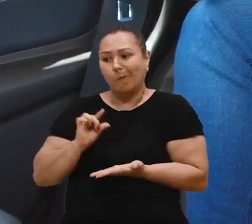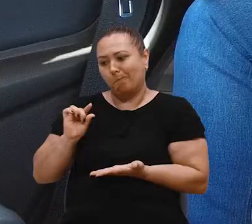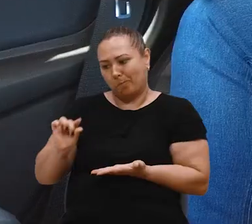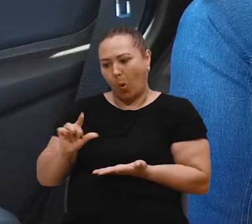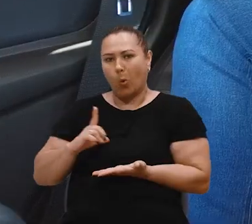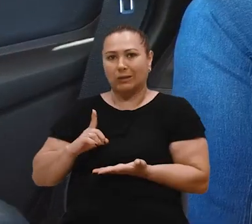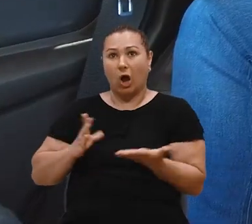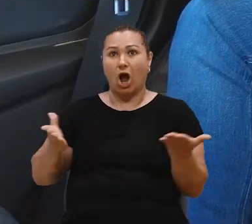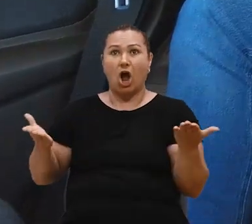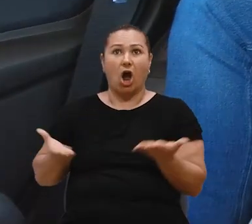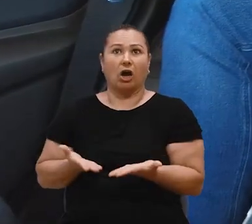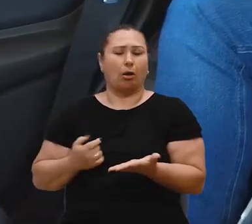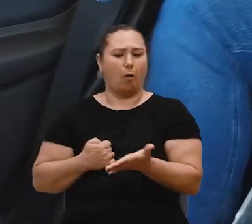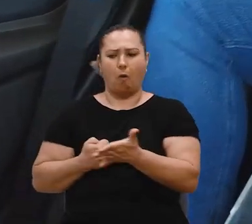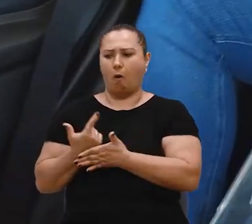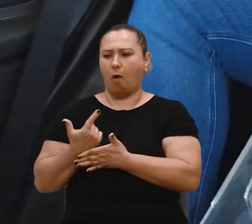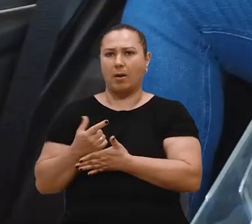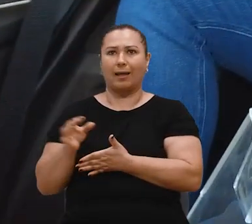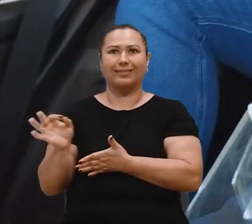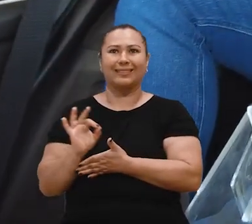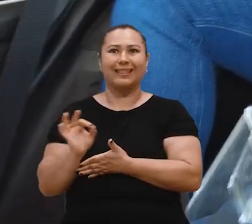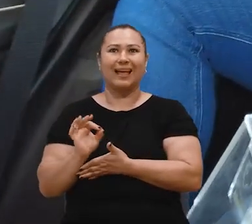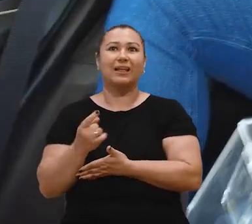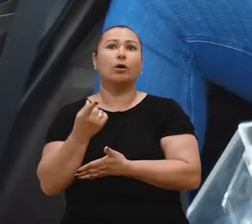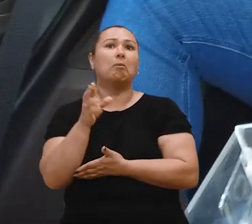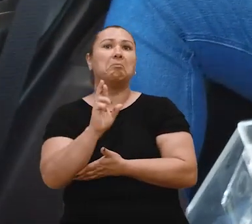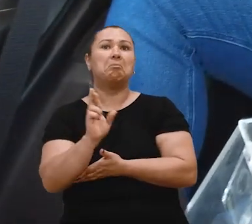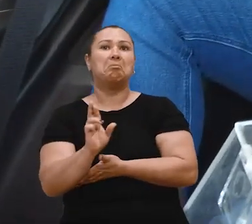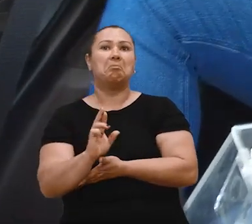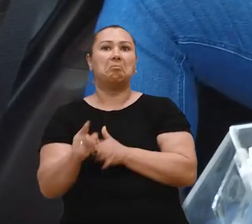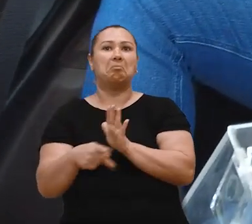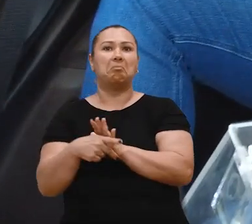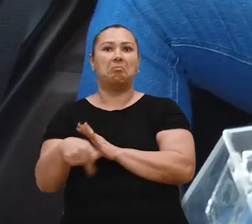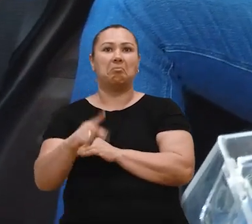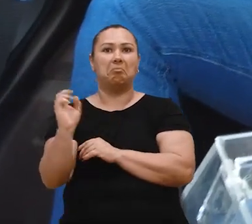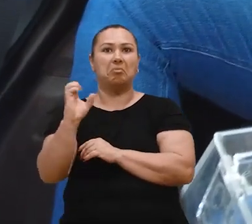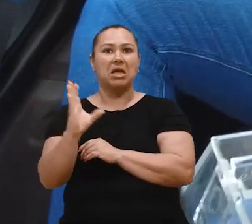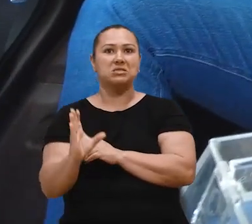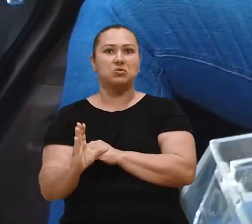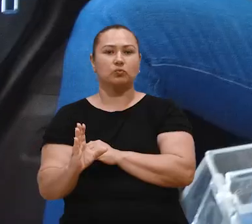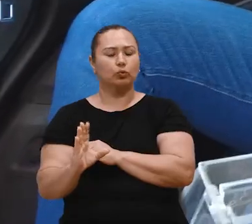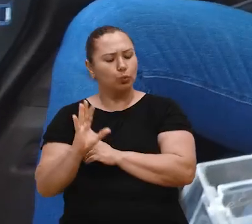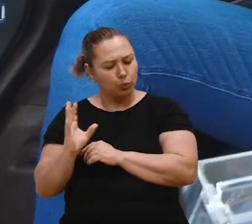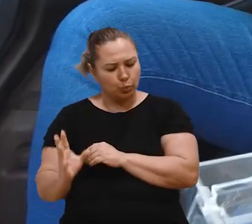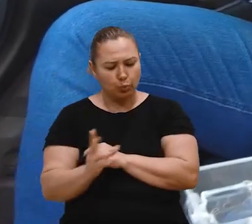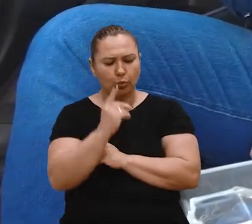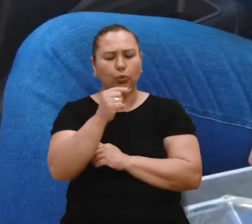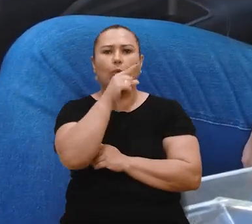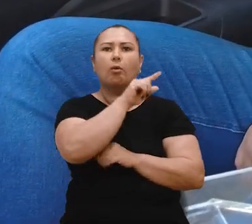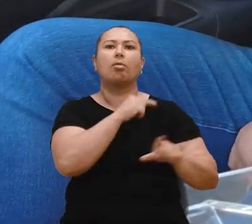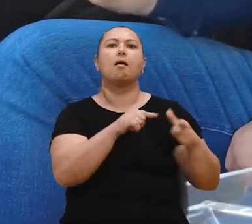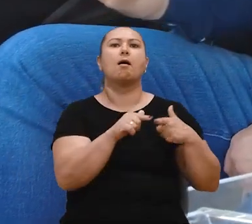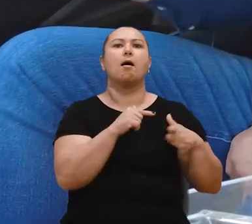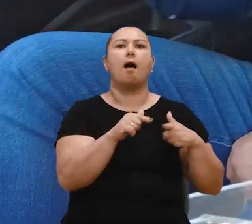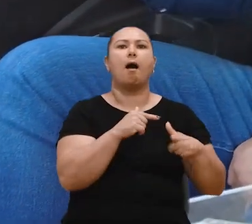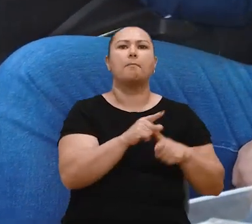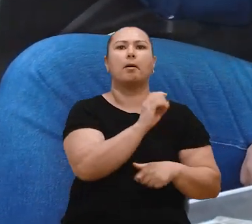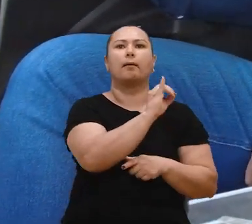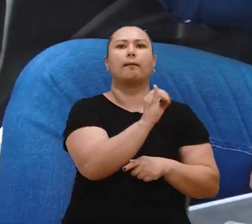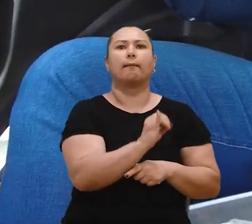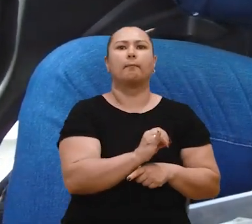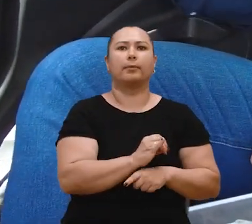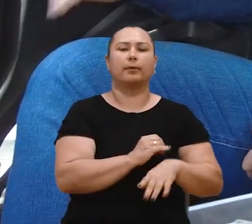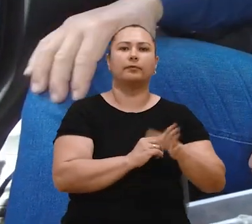hoje, não foi comprado com nem R$1 conseguido no Brasil. Tudo é dinheiro oriundo dos anos que eu fiquei na